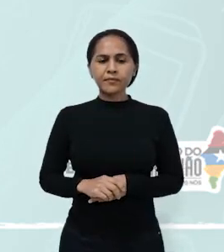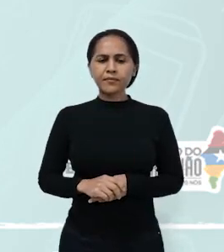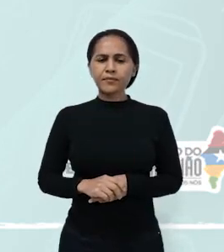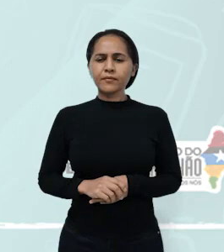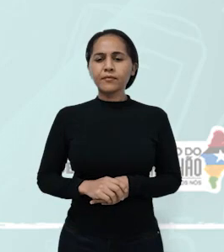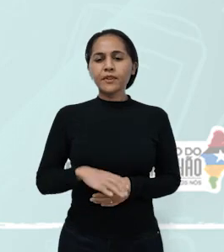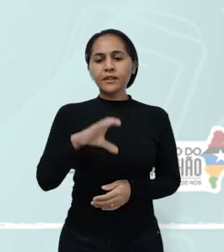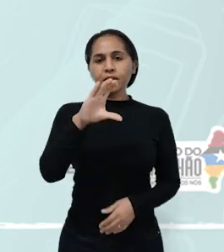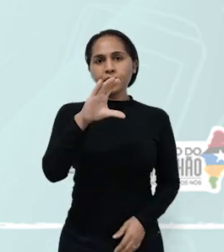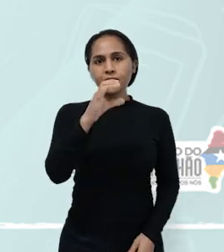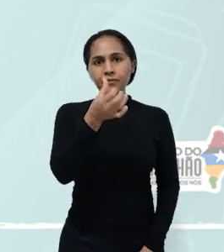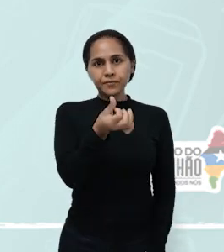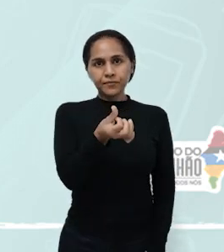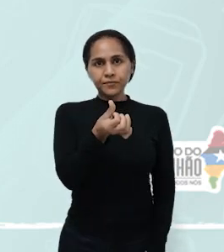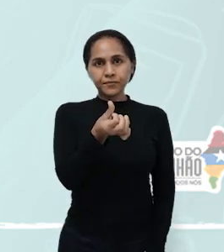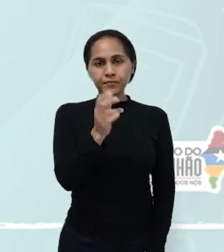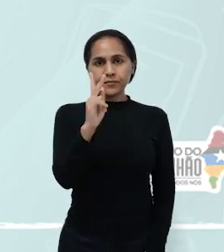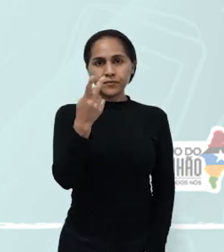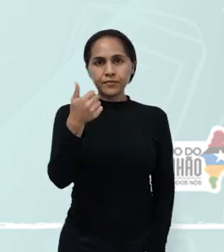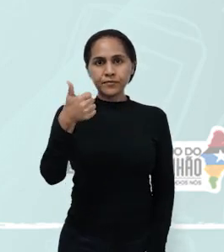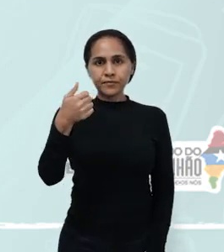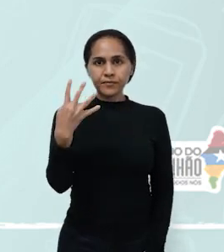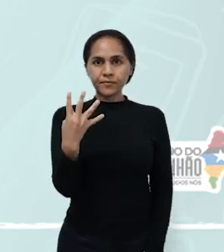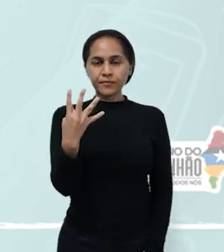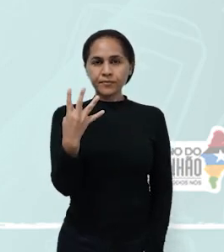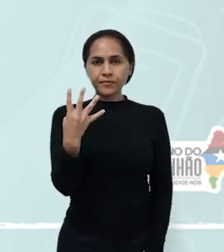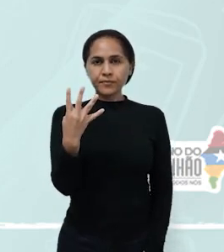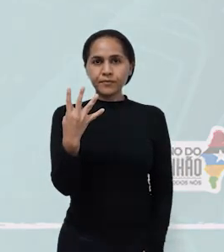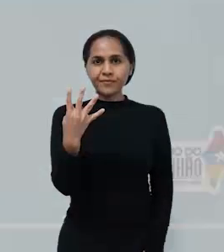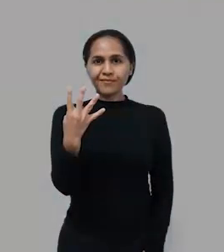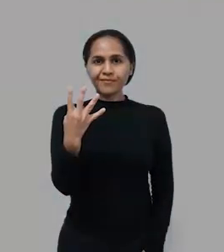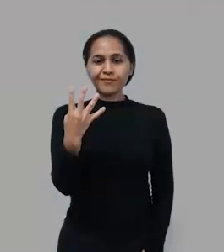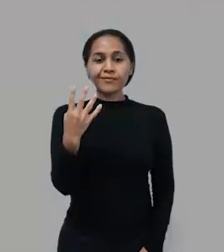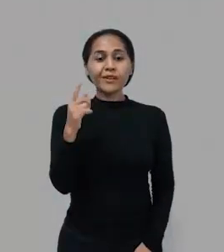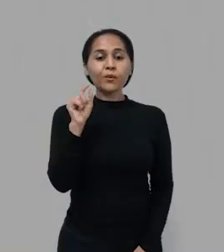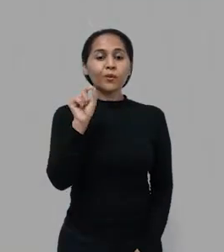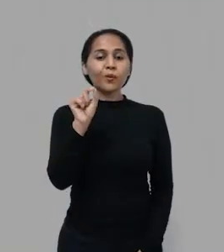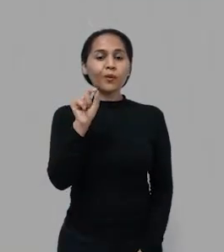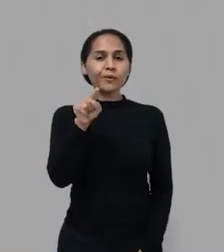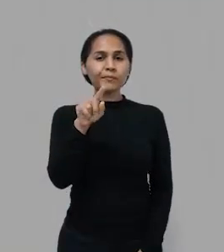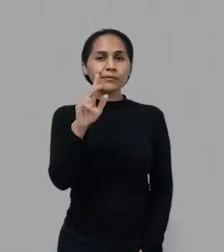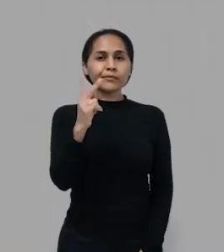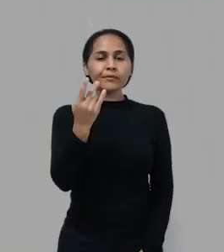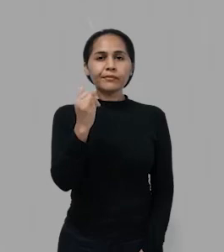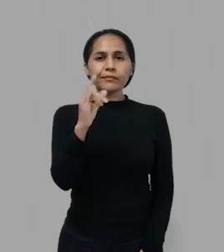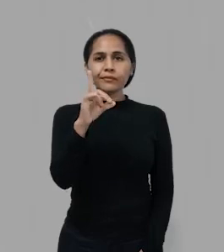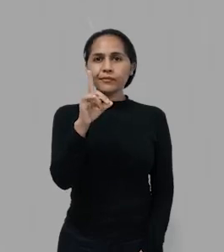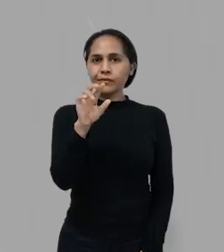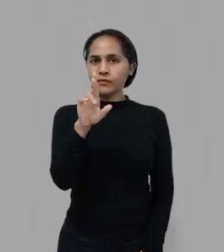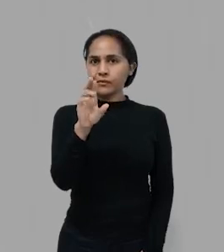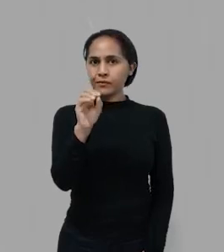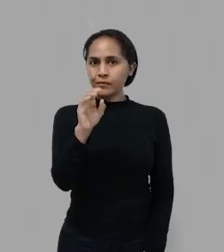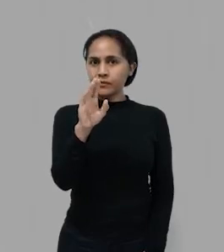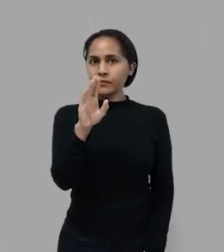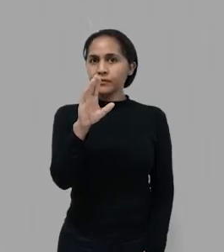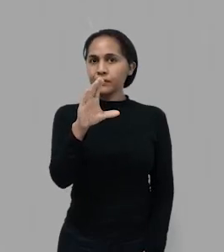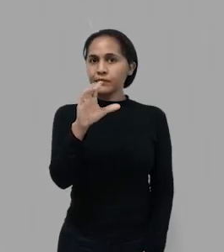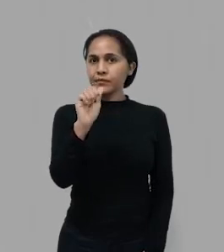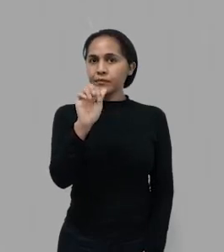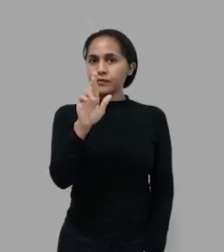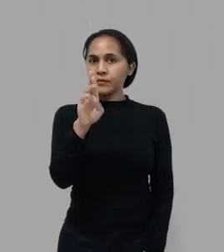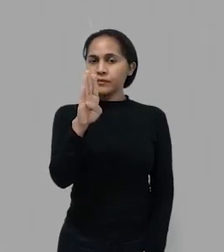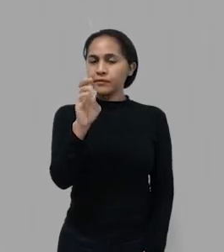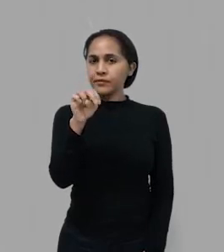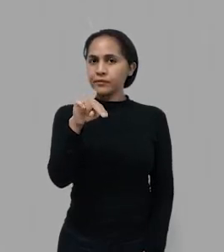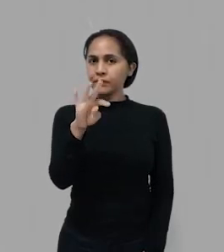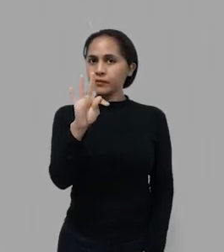Turma, C6H14, estamos falando de um hidrocarboneto, certo? O que são os hidrocarbonetos? São